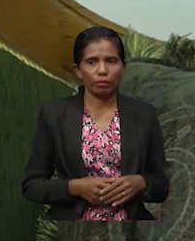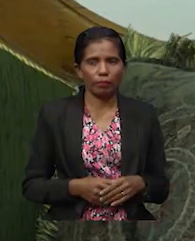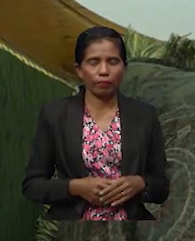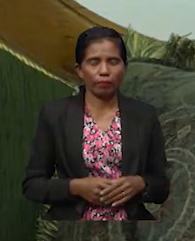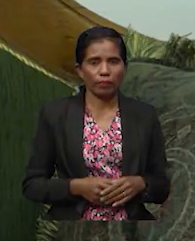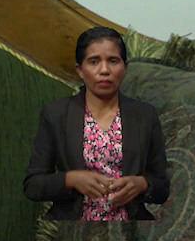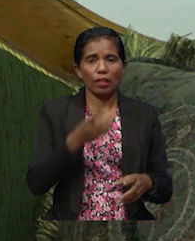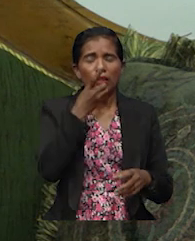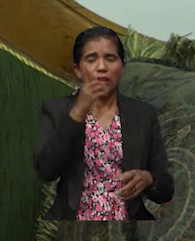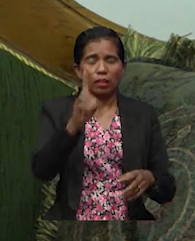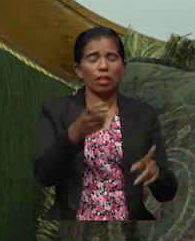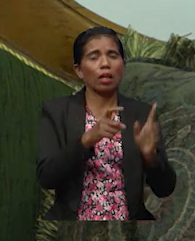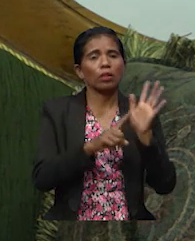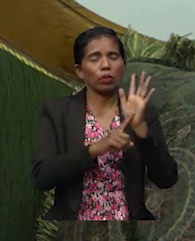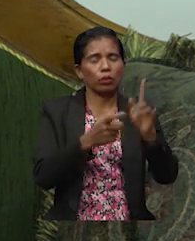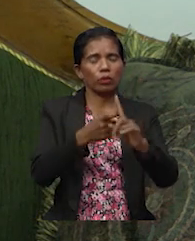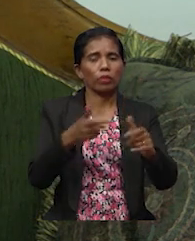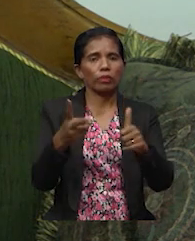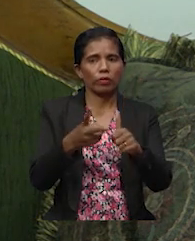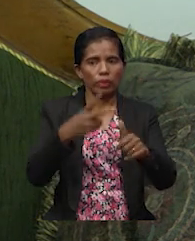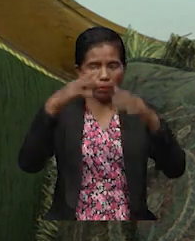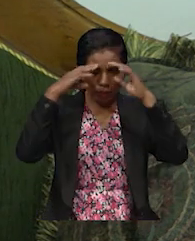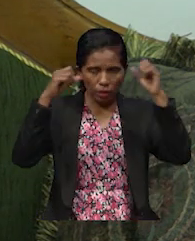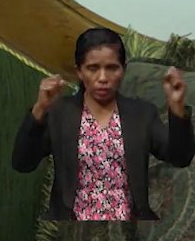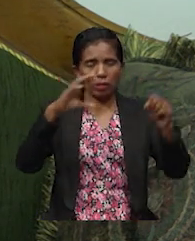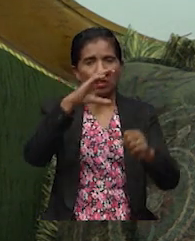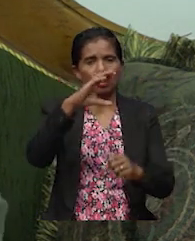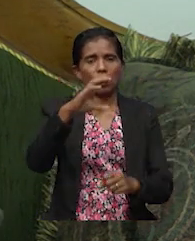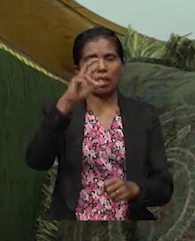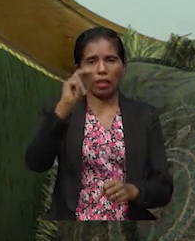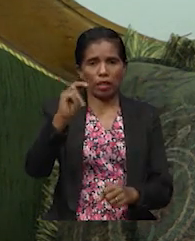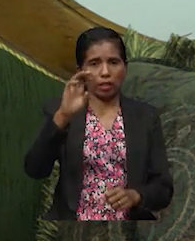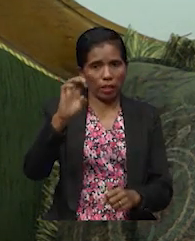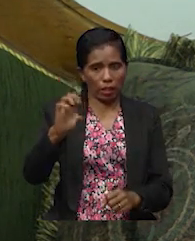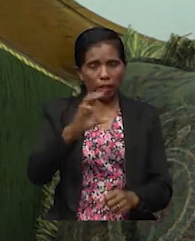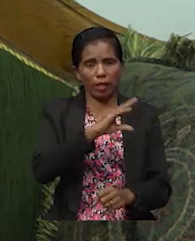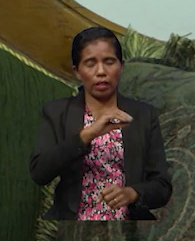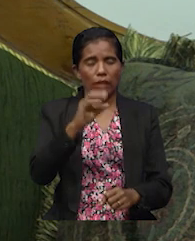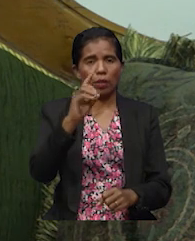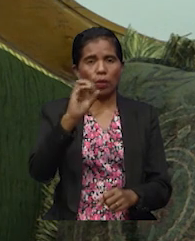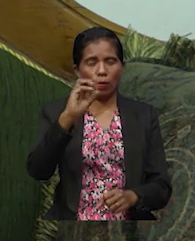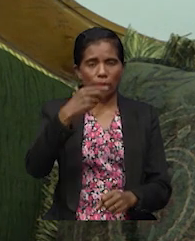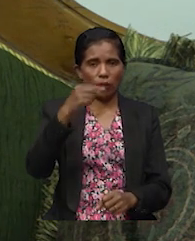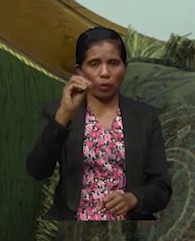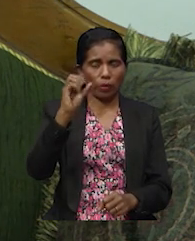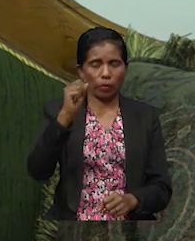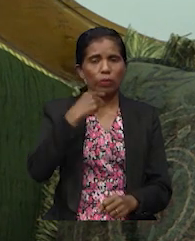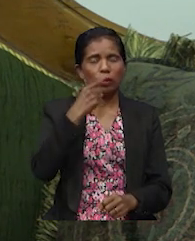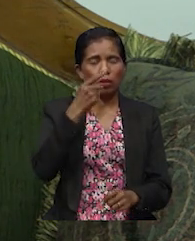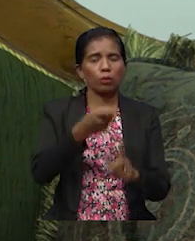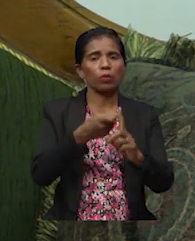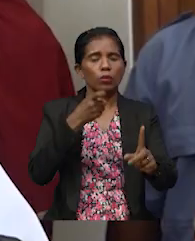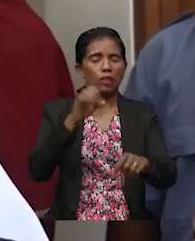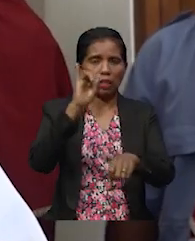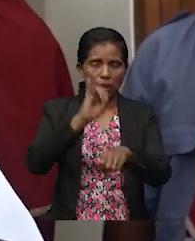Declaração né, ator russi vice-presidente da Comissão Nacional Eleição, Domingos Barreto, relaciona com a exigência russa igreja,